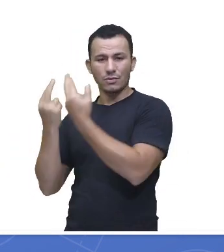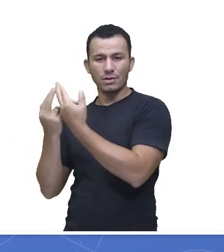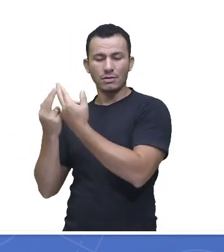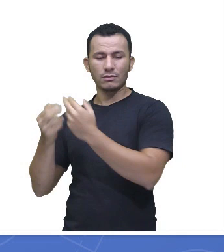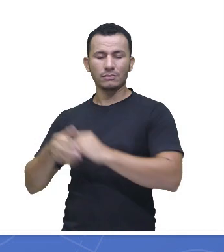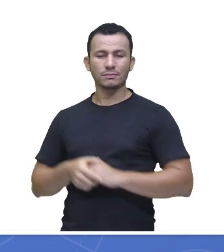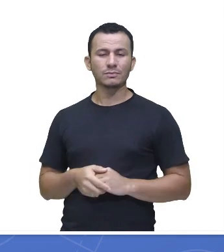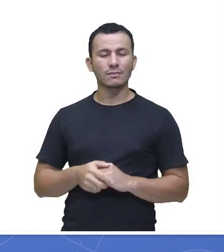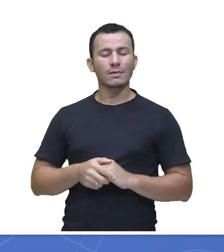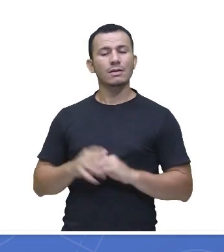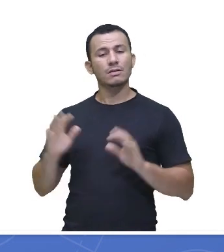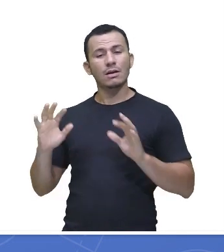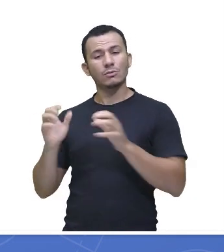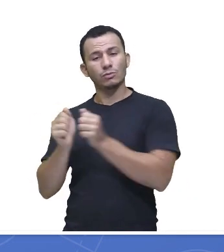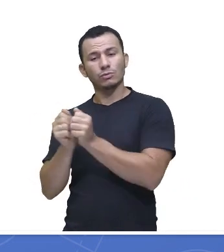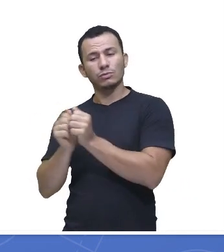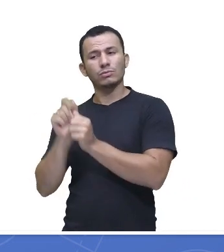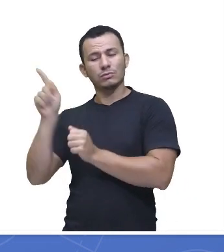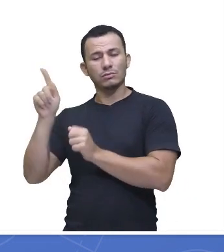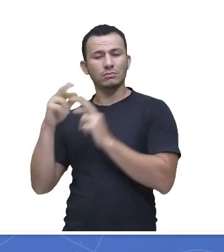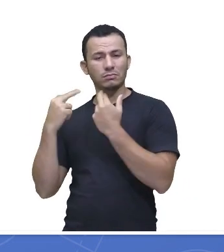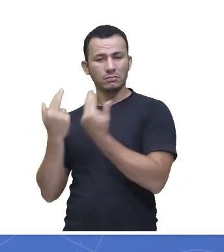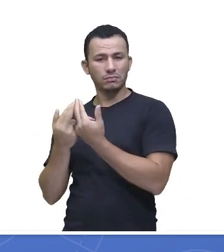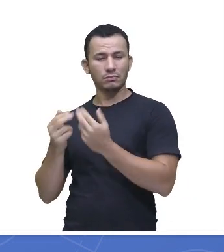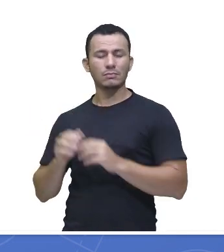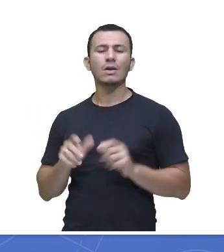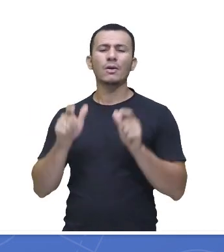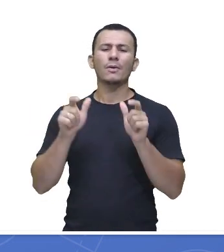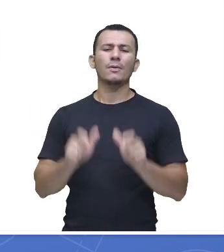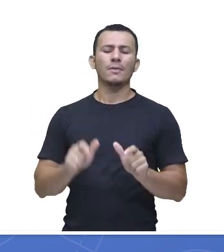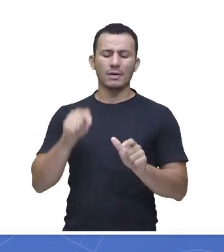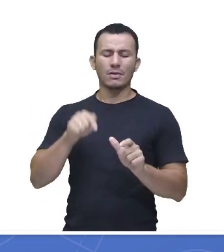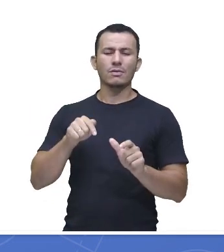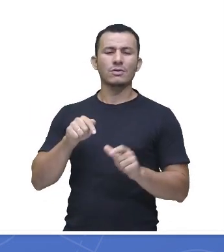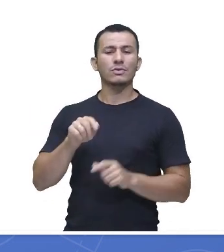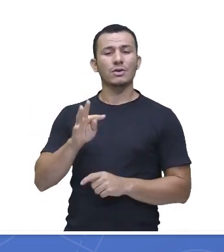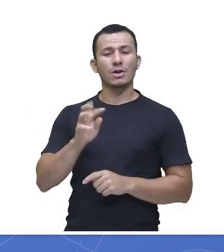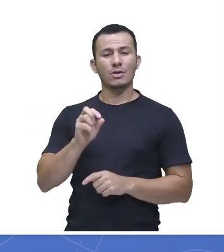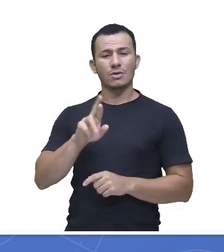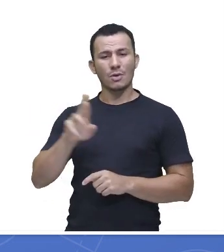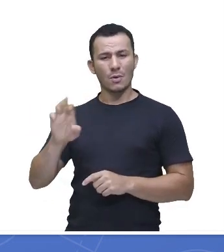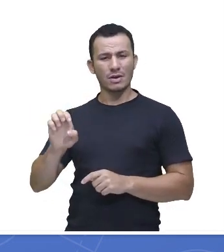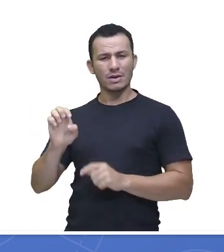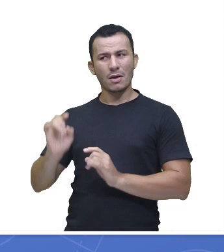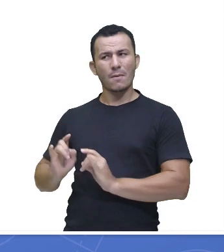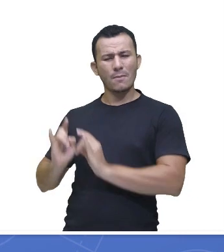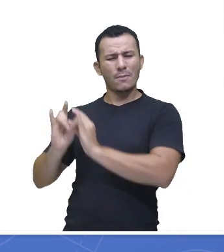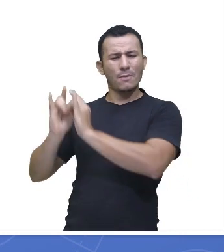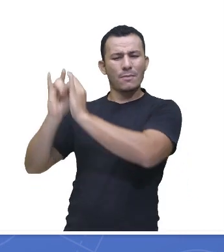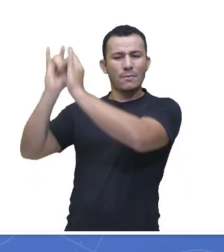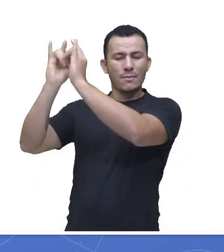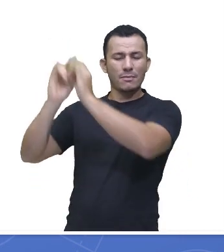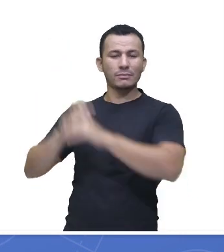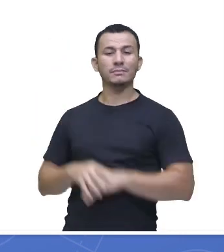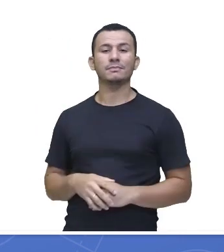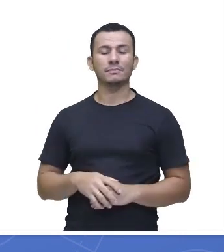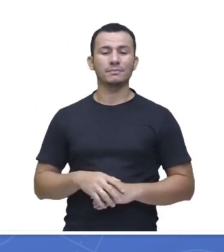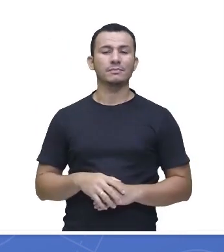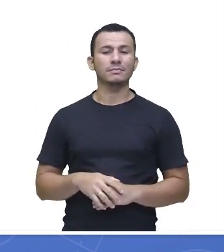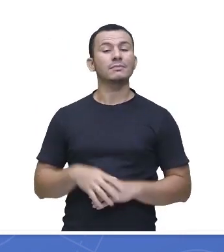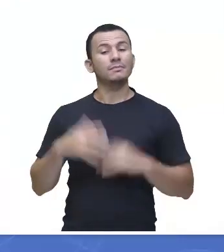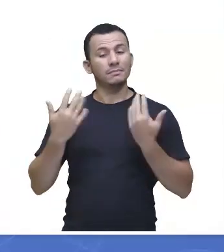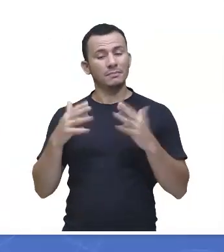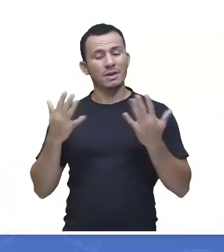o quê? Estávamos juntos, nos reuníamos. Onde nos reuníamos? Na torre do convento velho. Gente, parabéns